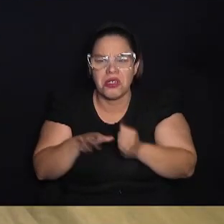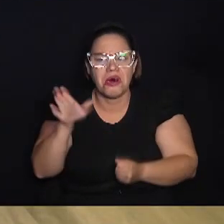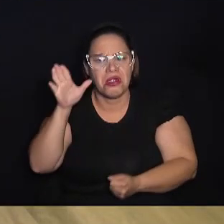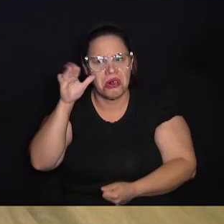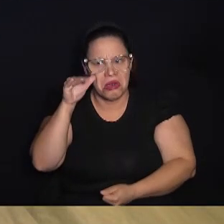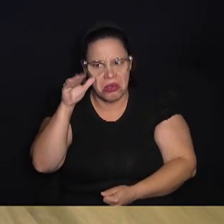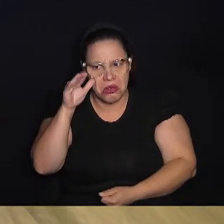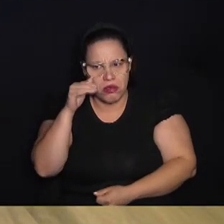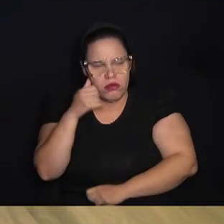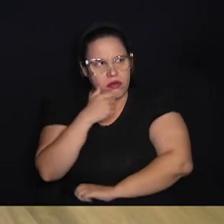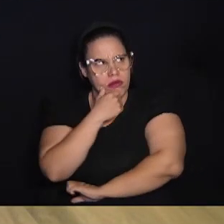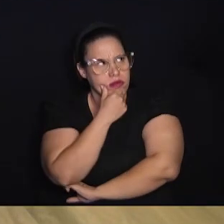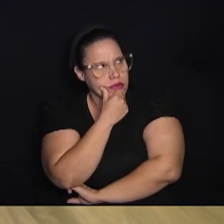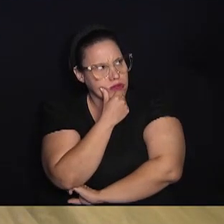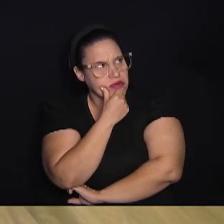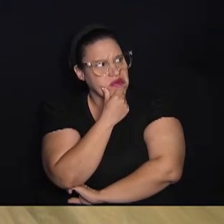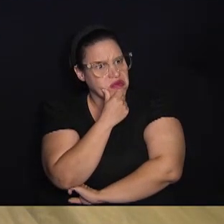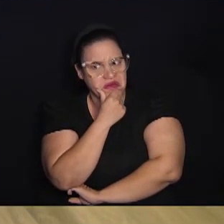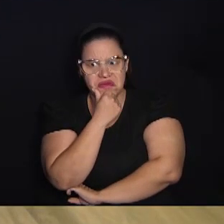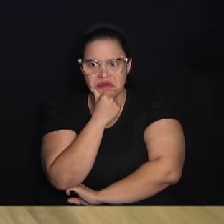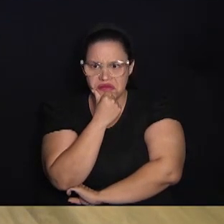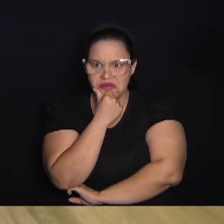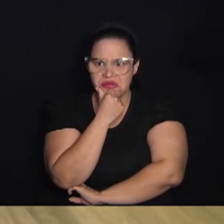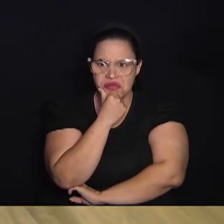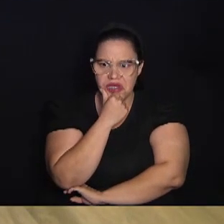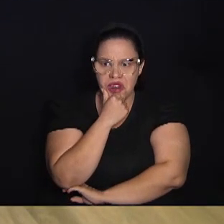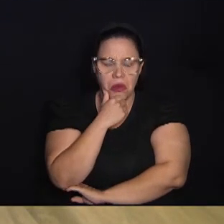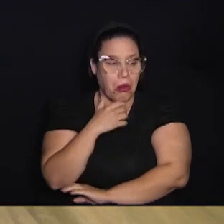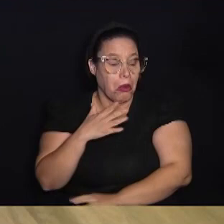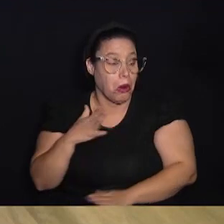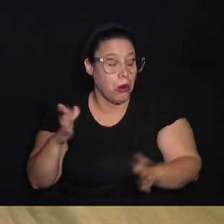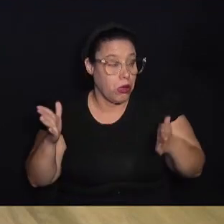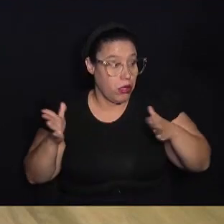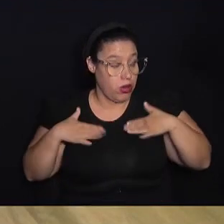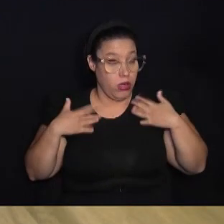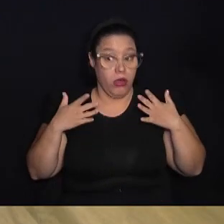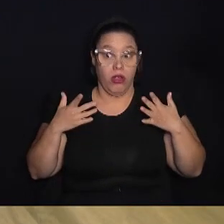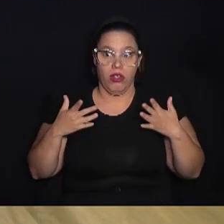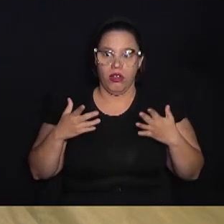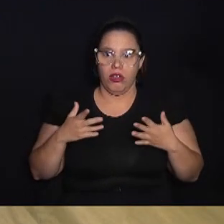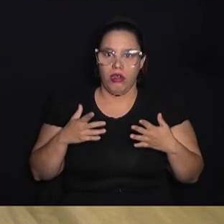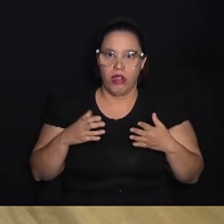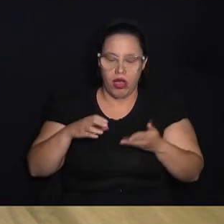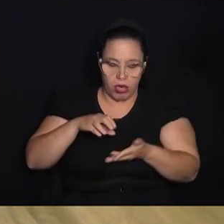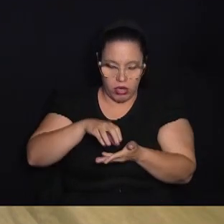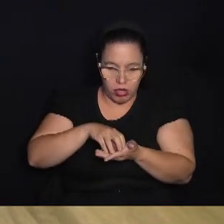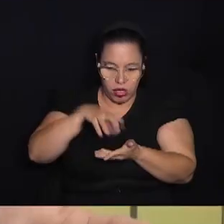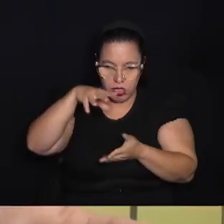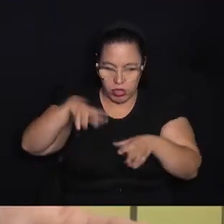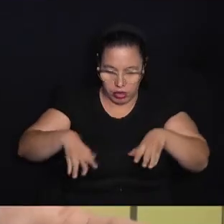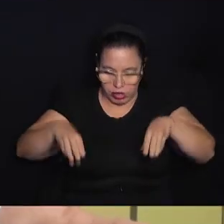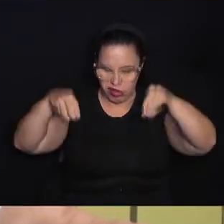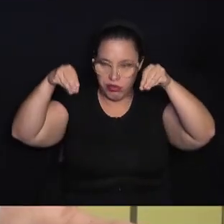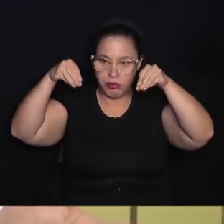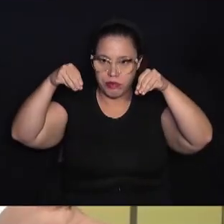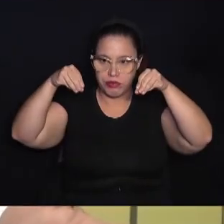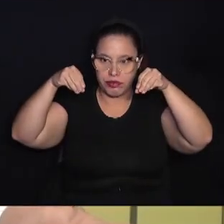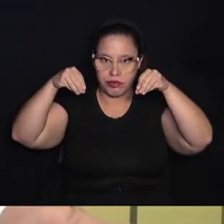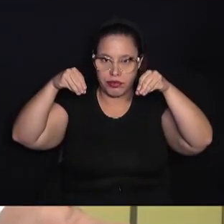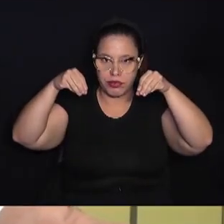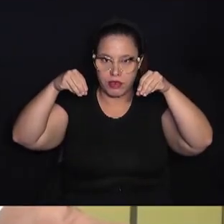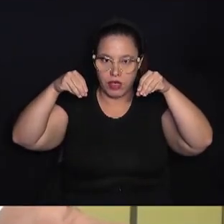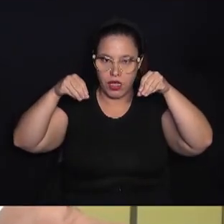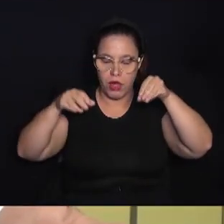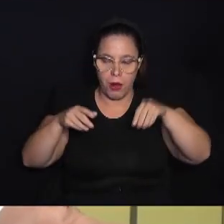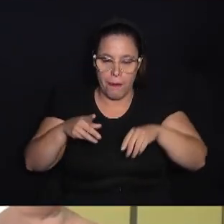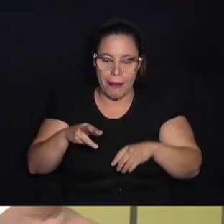eu confesso que essa é realmente pegou muita gente surpresa sim e a torre do castelo é um dos locais o balão que mais